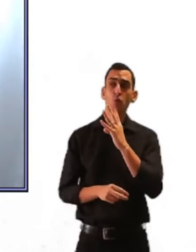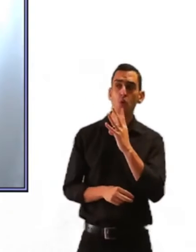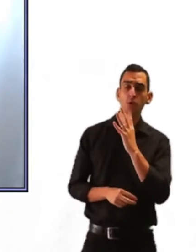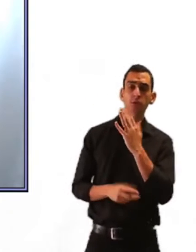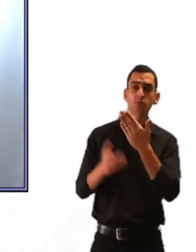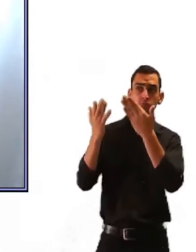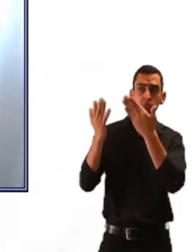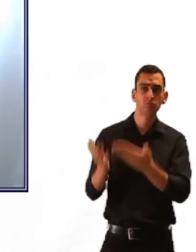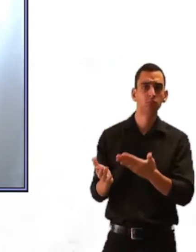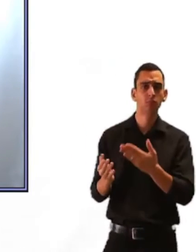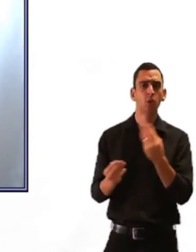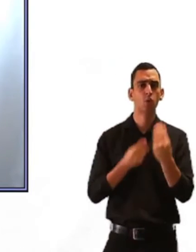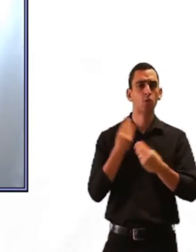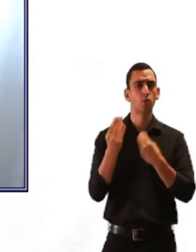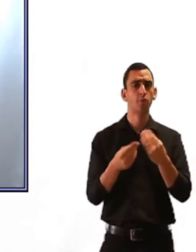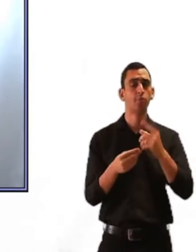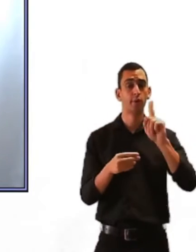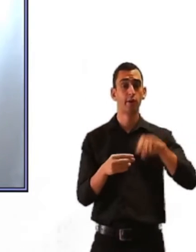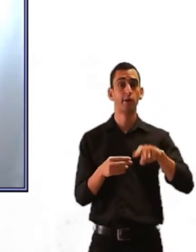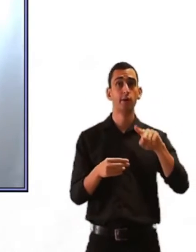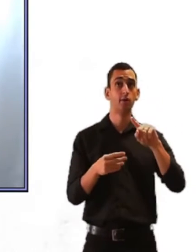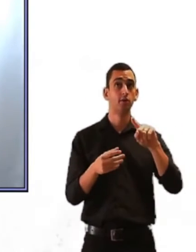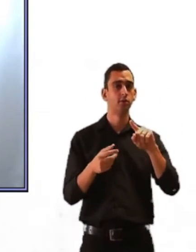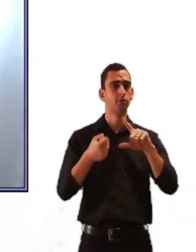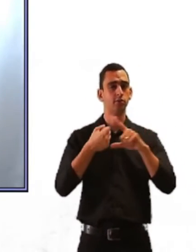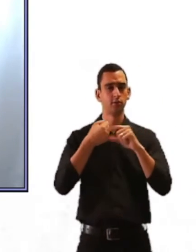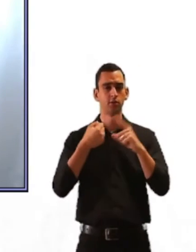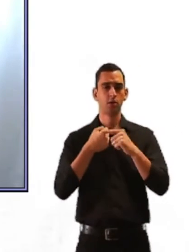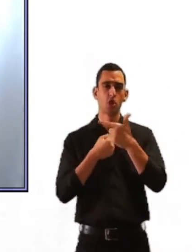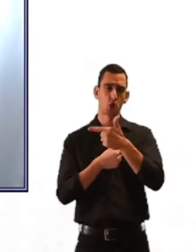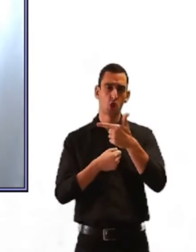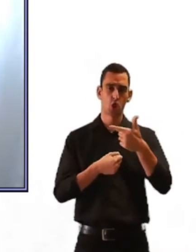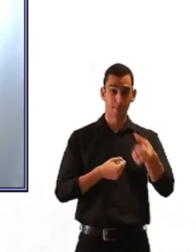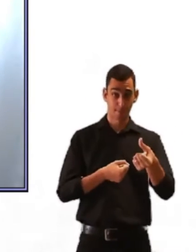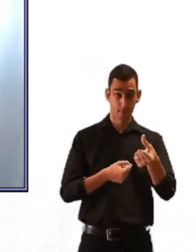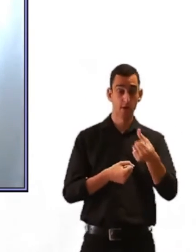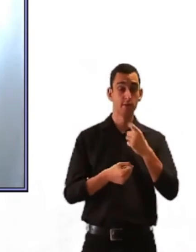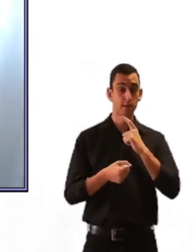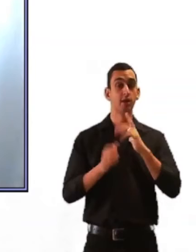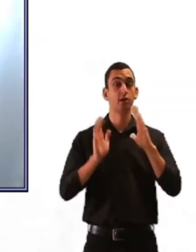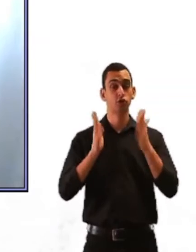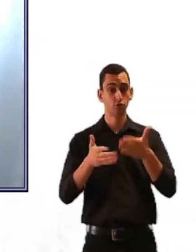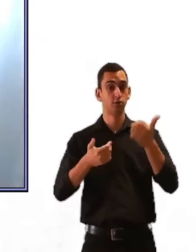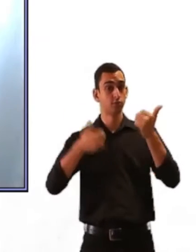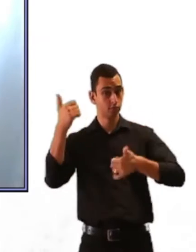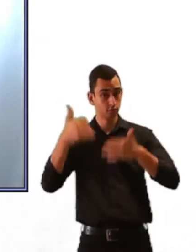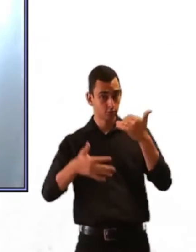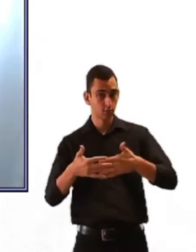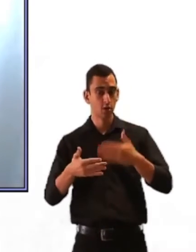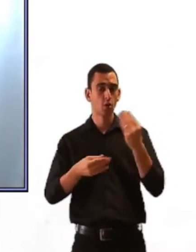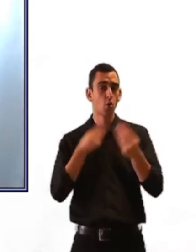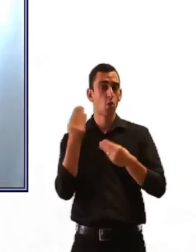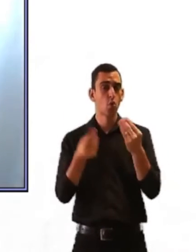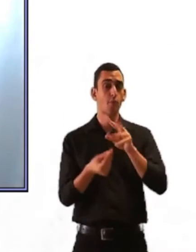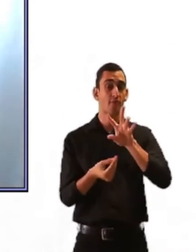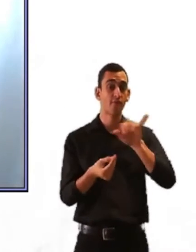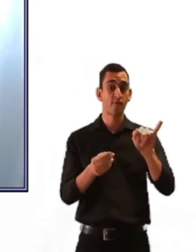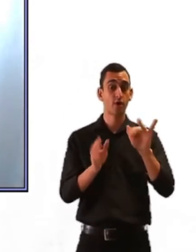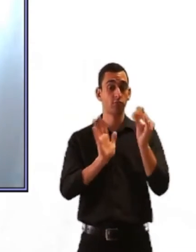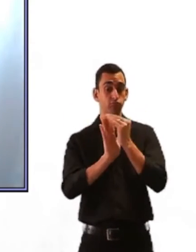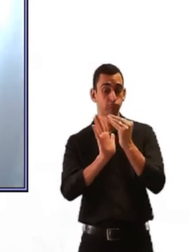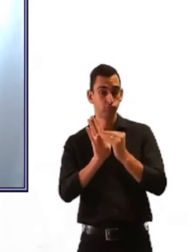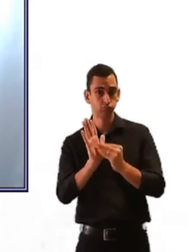linha, né, no sentido de que a previsão do artigo 226, que é o que lista lá o como deve ser feito